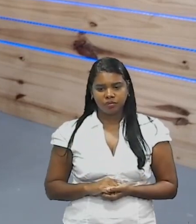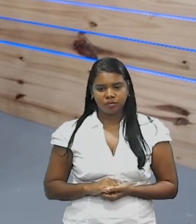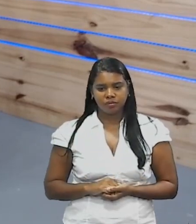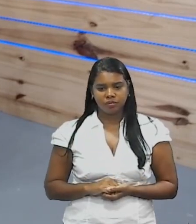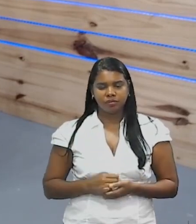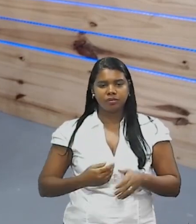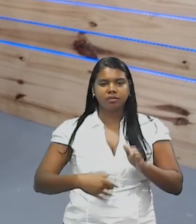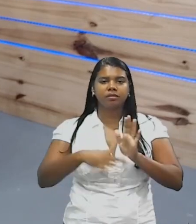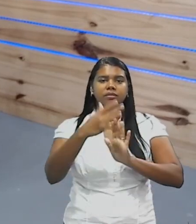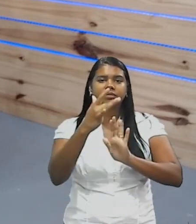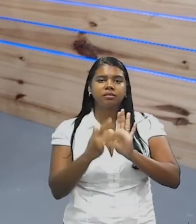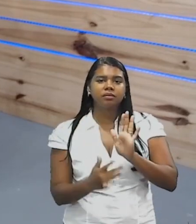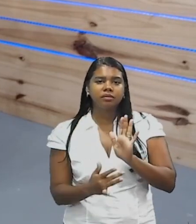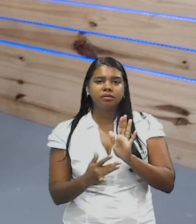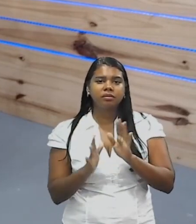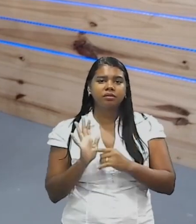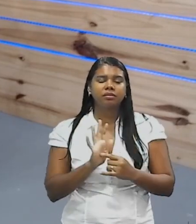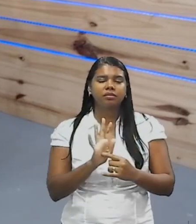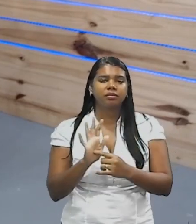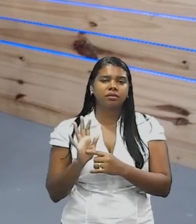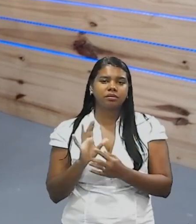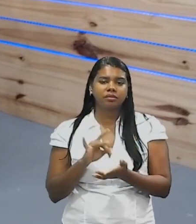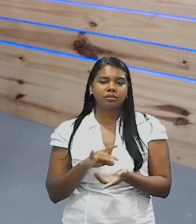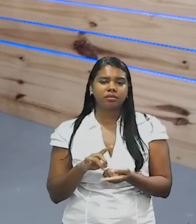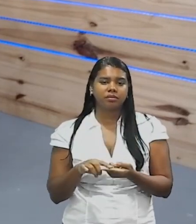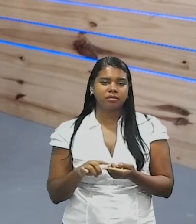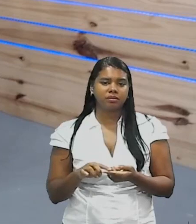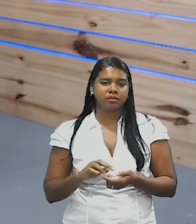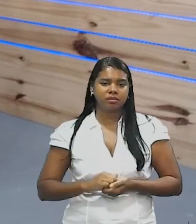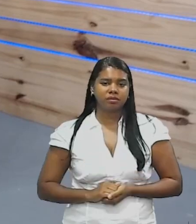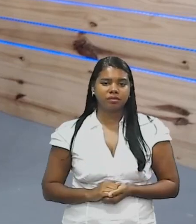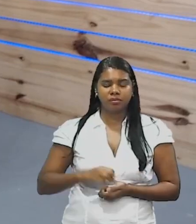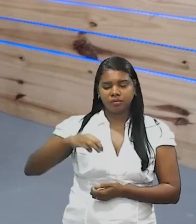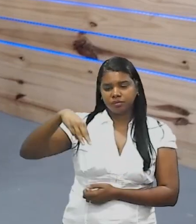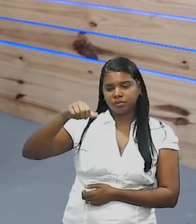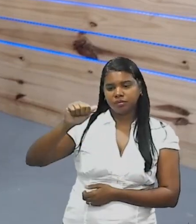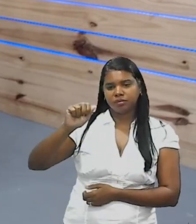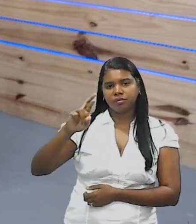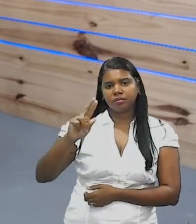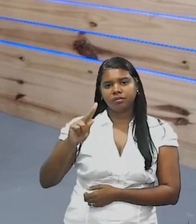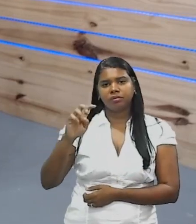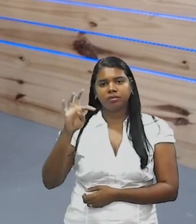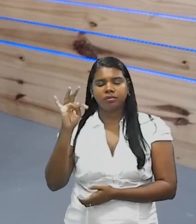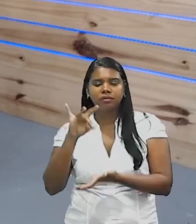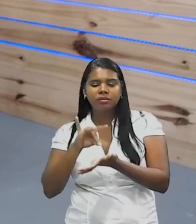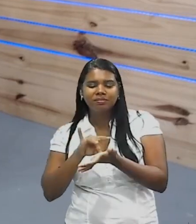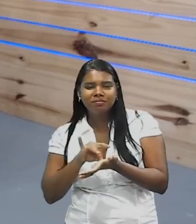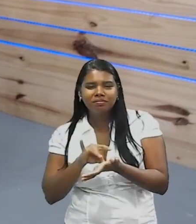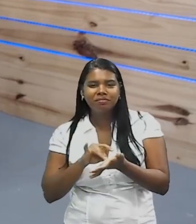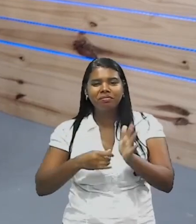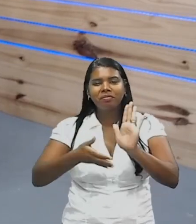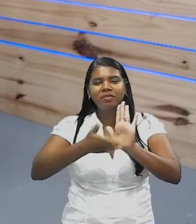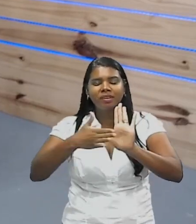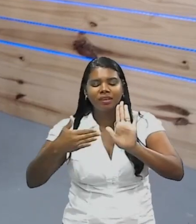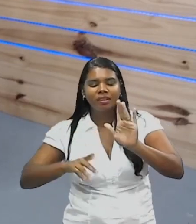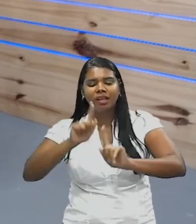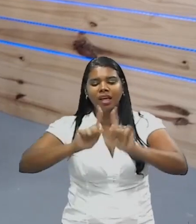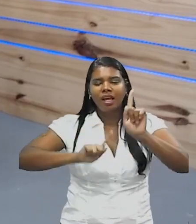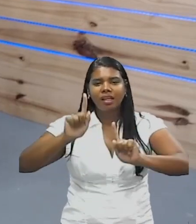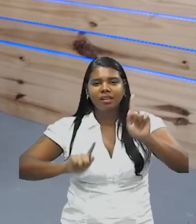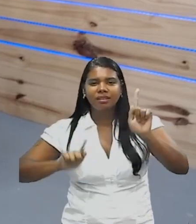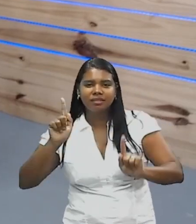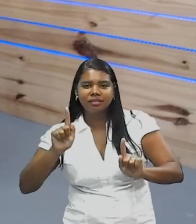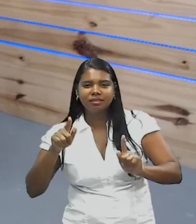evidência, a decisão através de evidências, né? O marketing, ele trabalha justamente em cima de dados, em cima